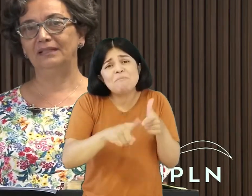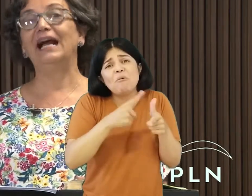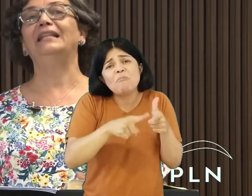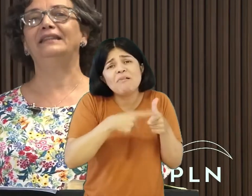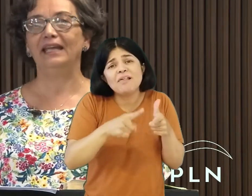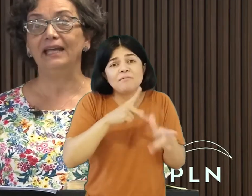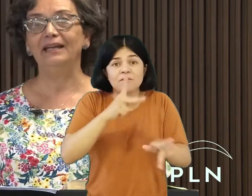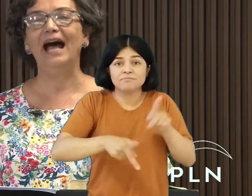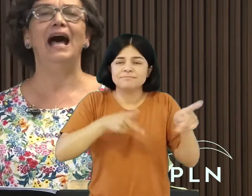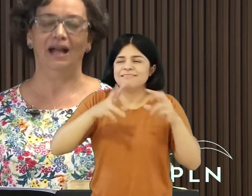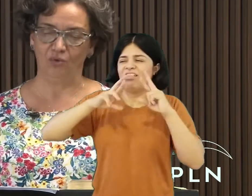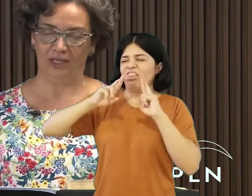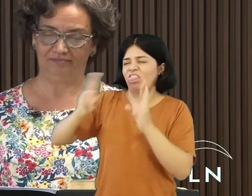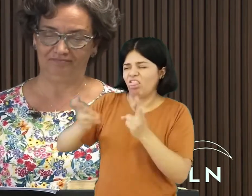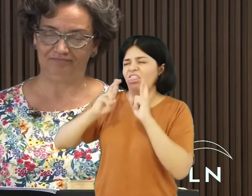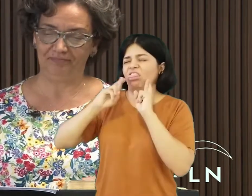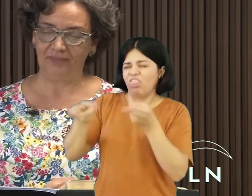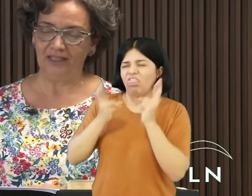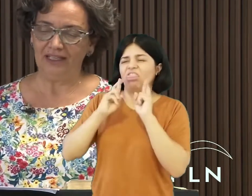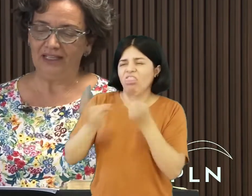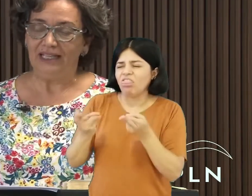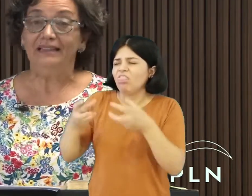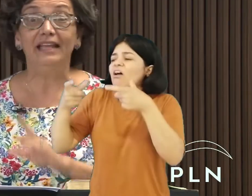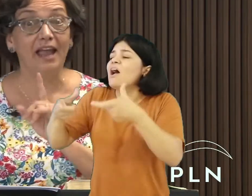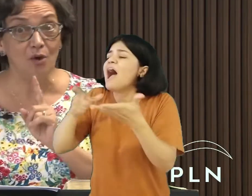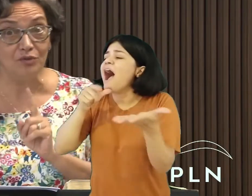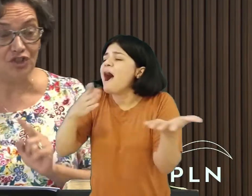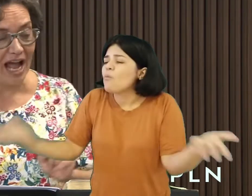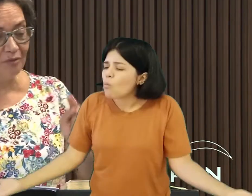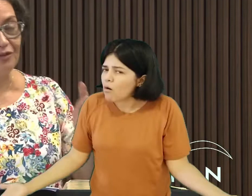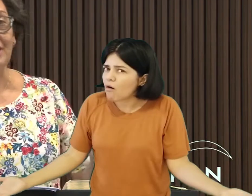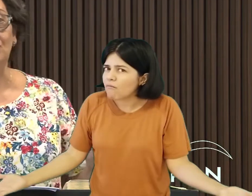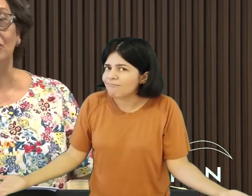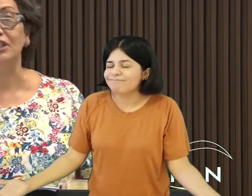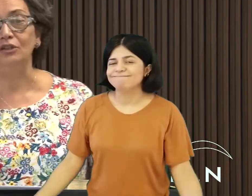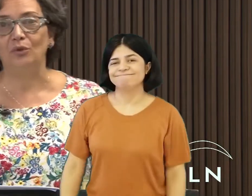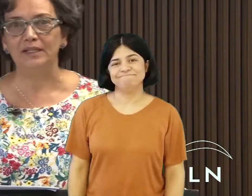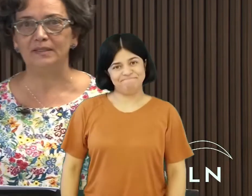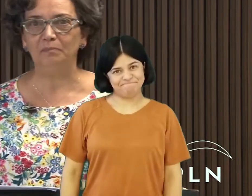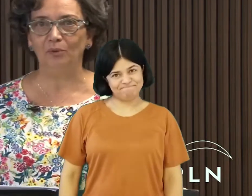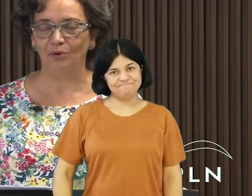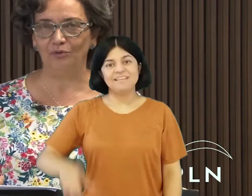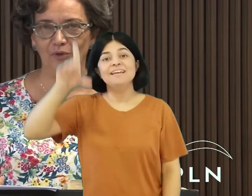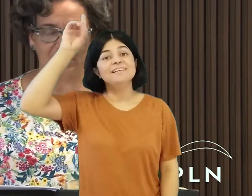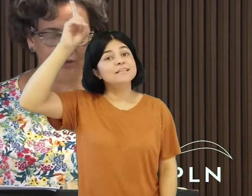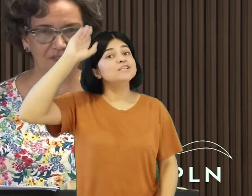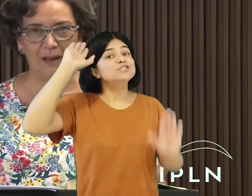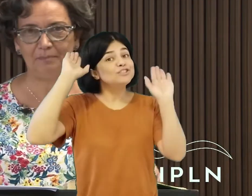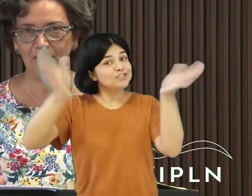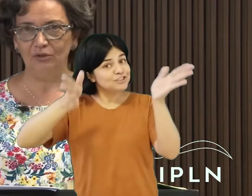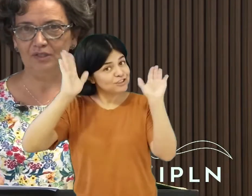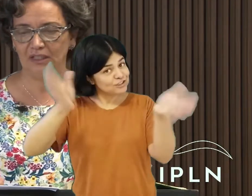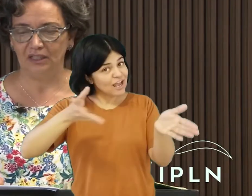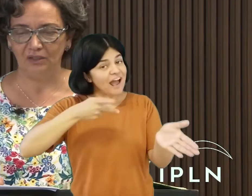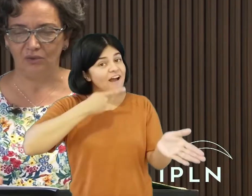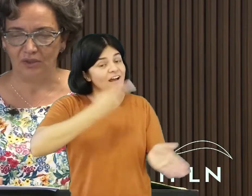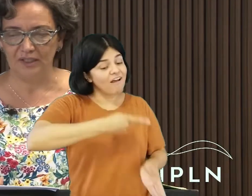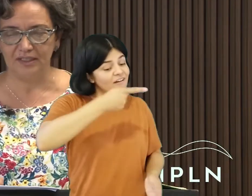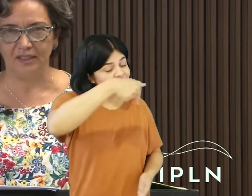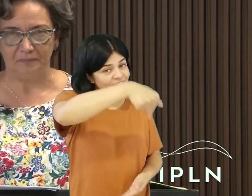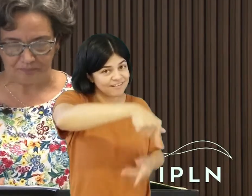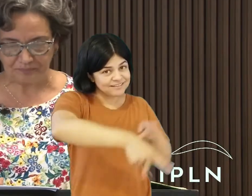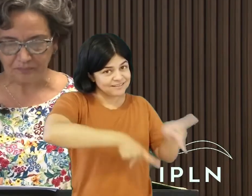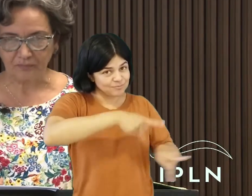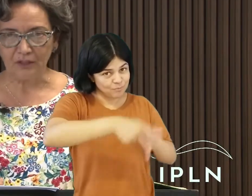reclama: cadê a água? Deus já havia dito a esse povo aqui nos capítulos